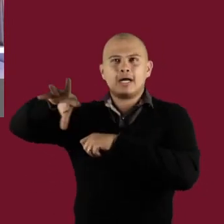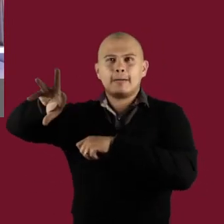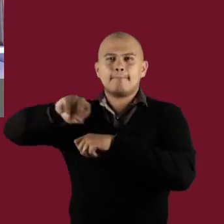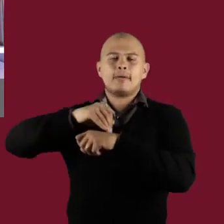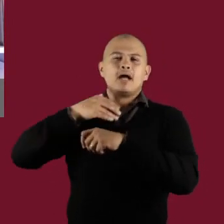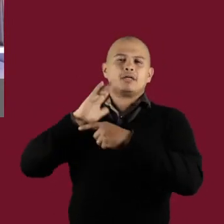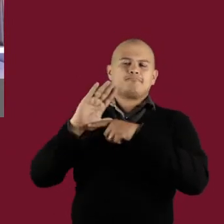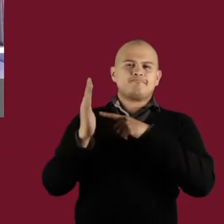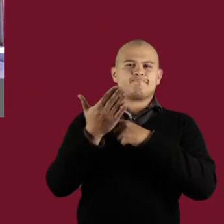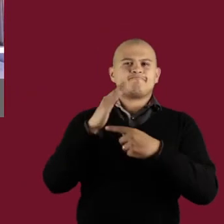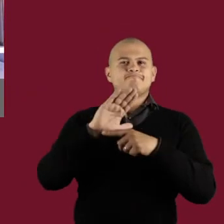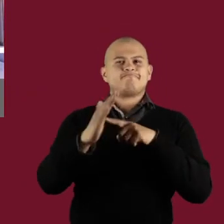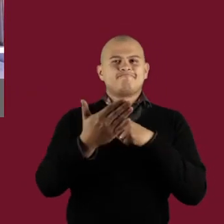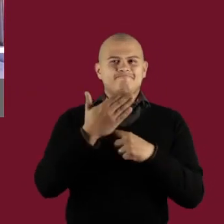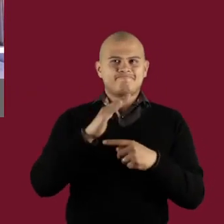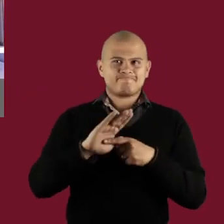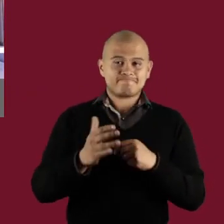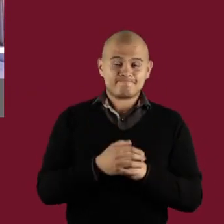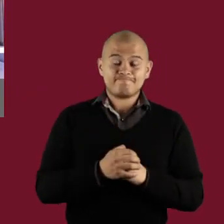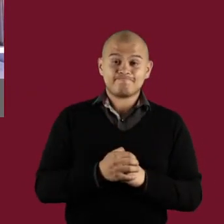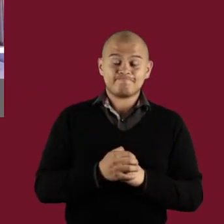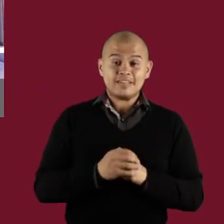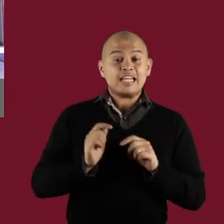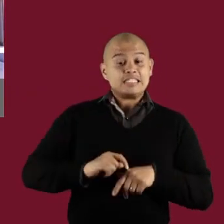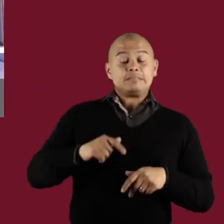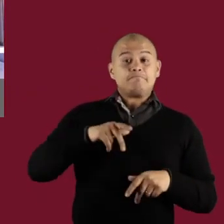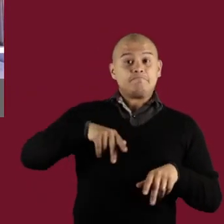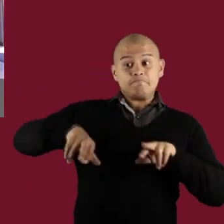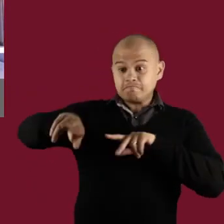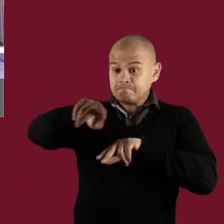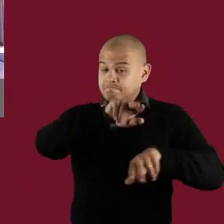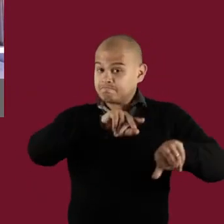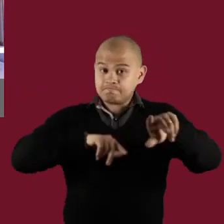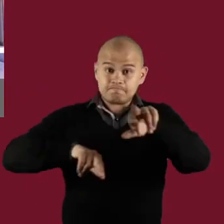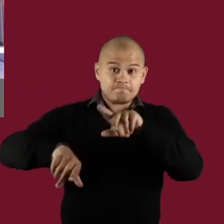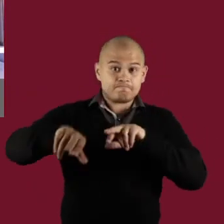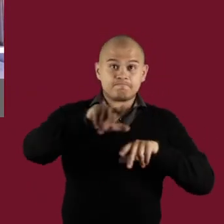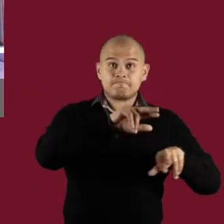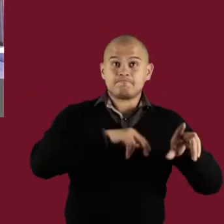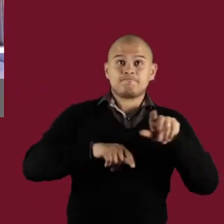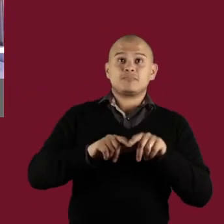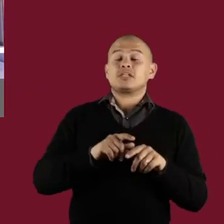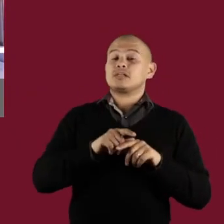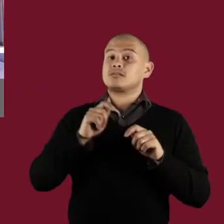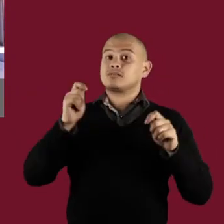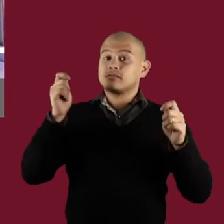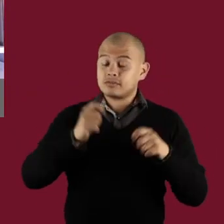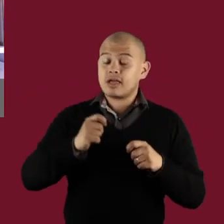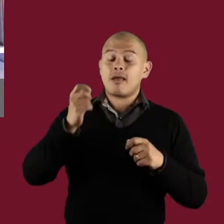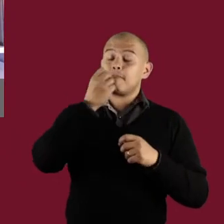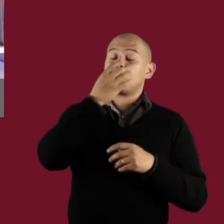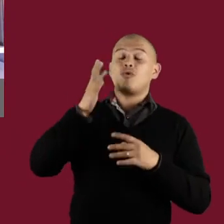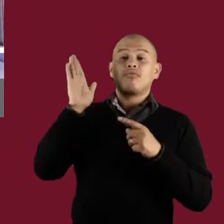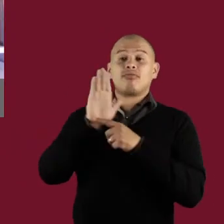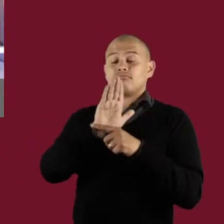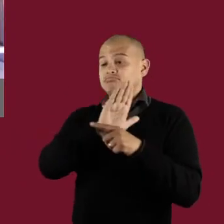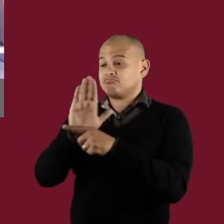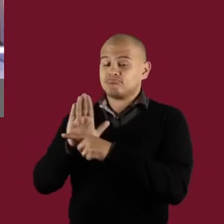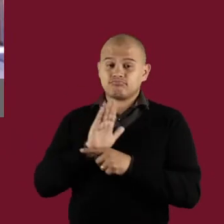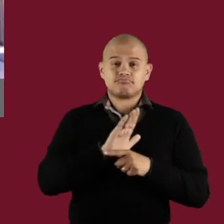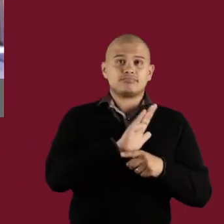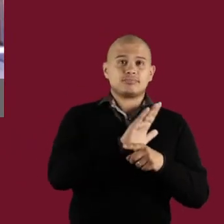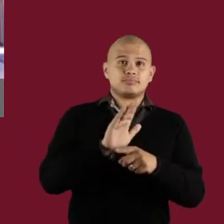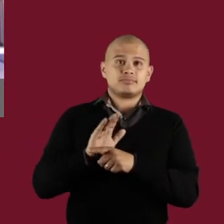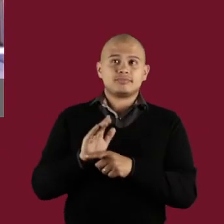Esta conciliação de diferenças vai um pouco além deste fato e facto, com ou sem o C, não é? Vamos para